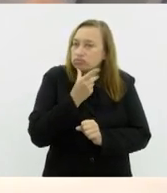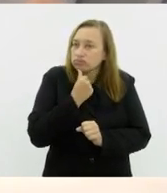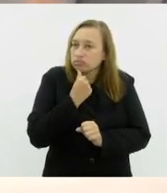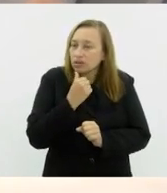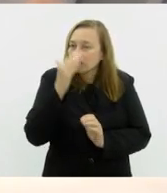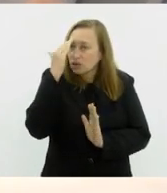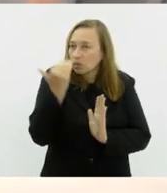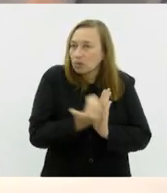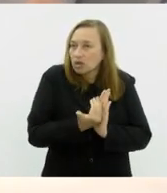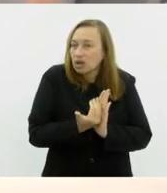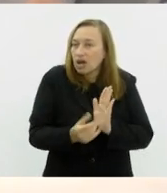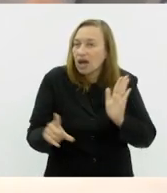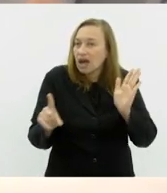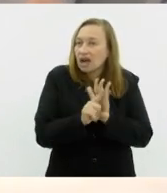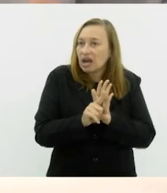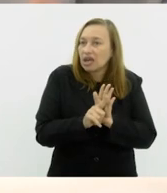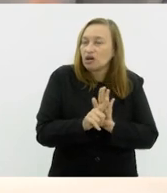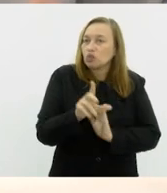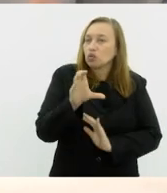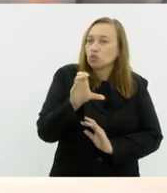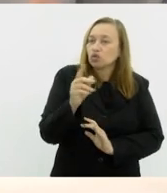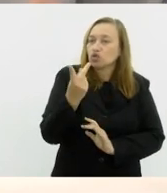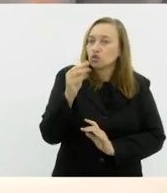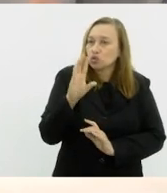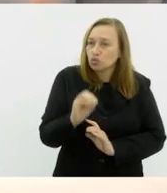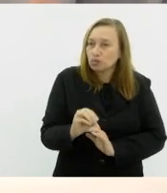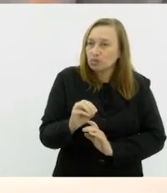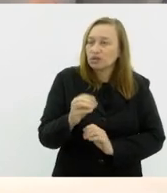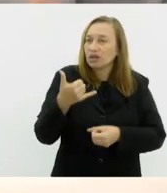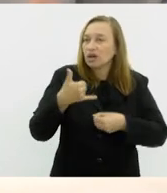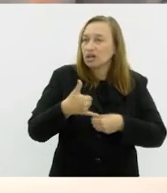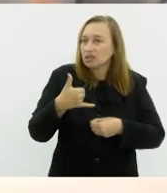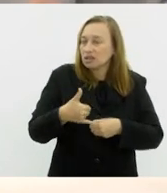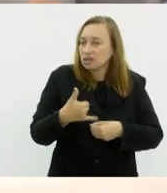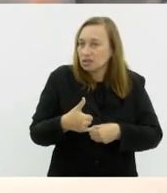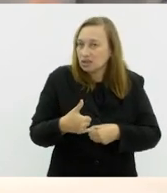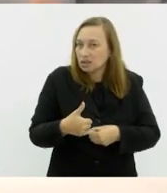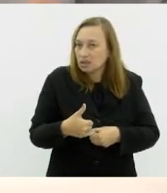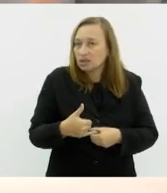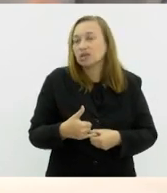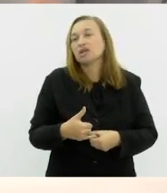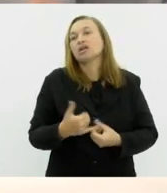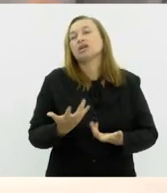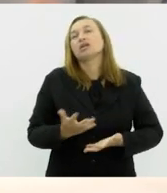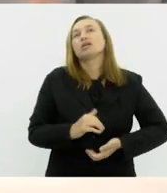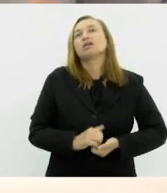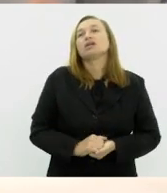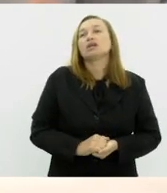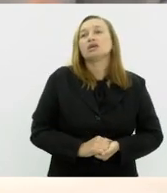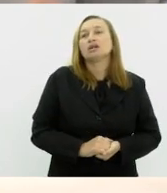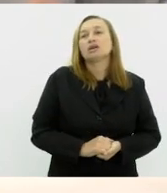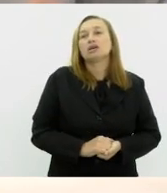acabou com chumbo na gasolina, com amianto nas fábricas, essa demorou 14 anos para ser cumprida,